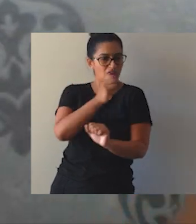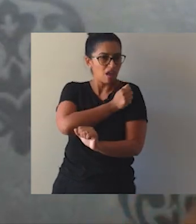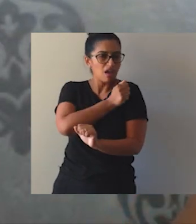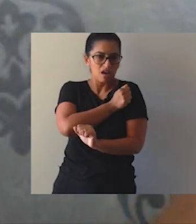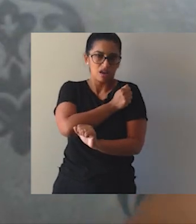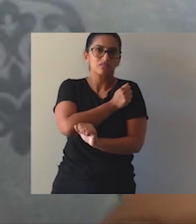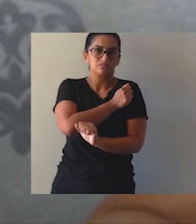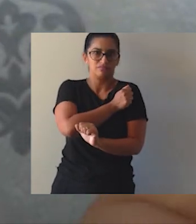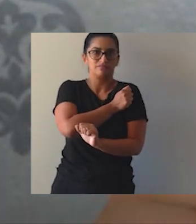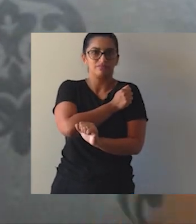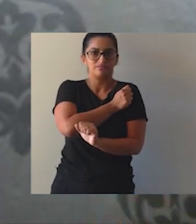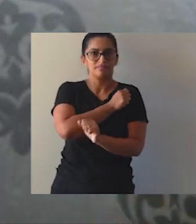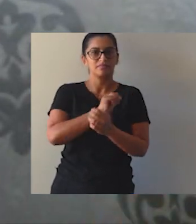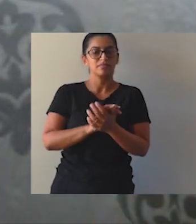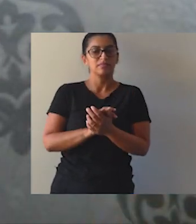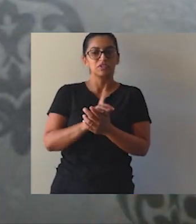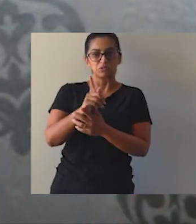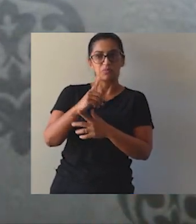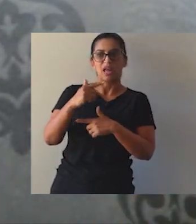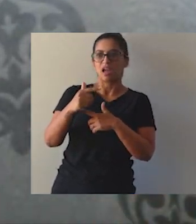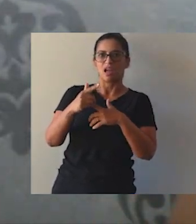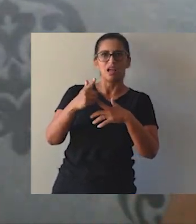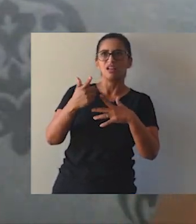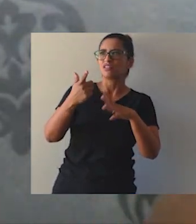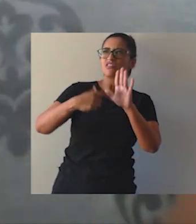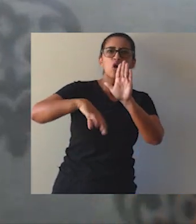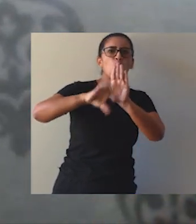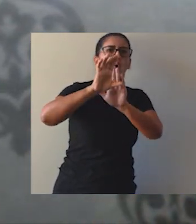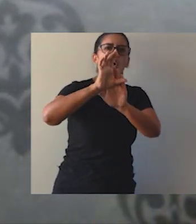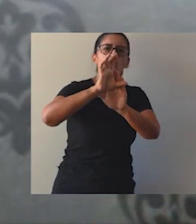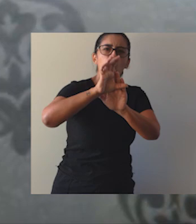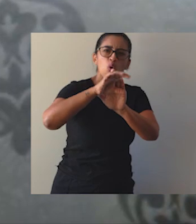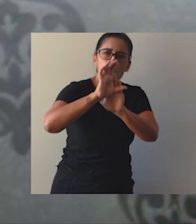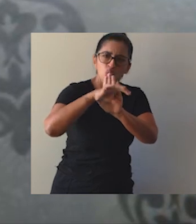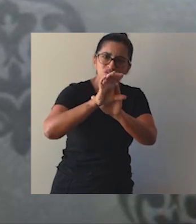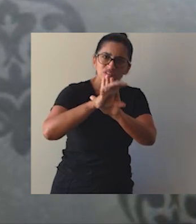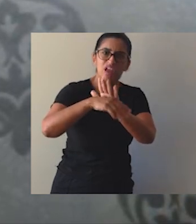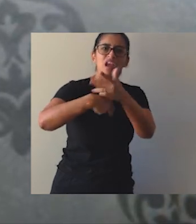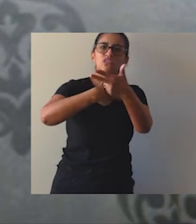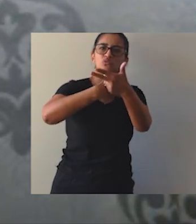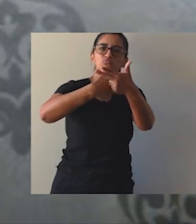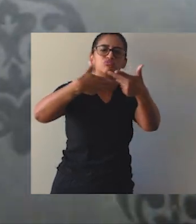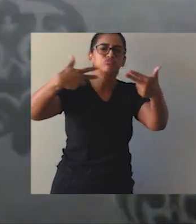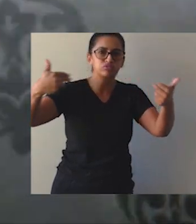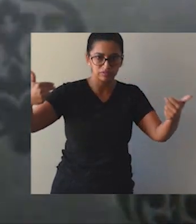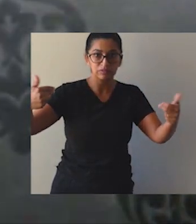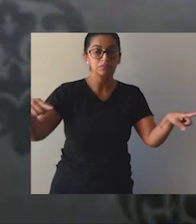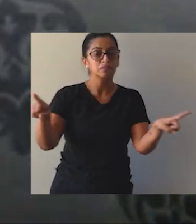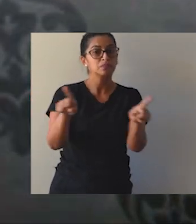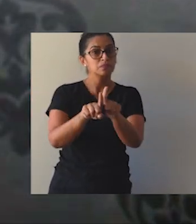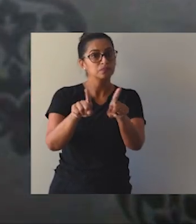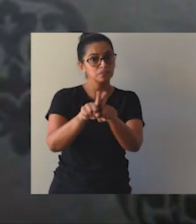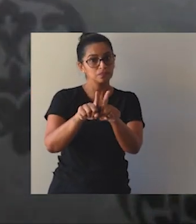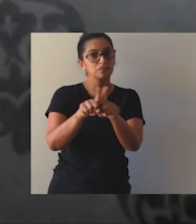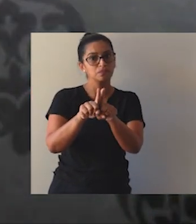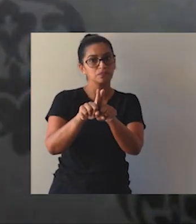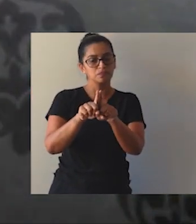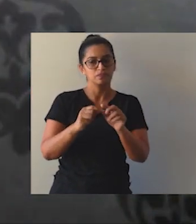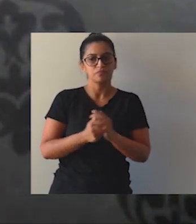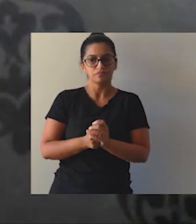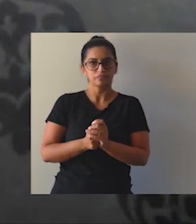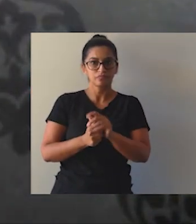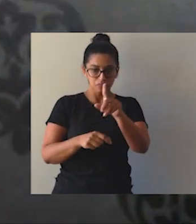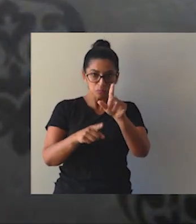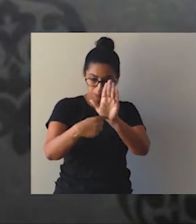Para trabalhar conceitos, né? O que eu coloquei aqui também, ó. Esse material, esse aqui são